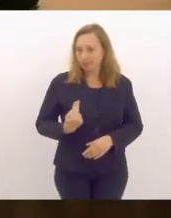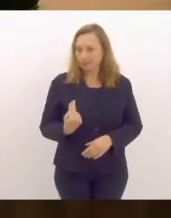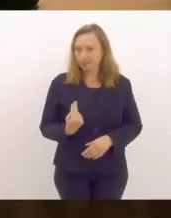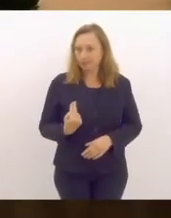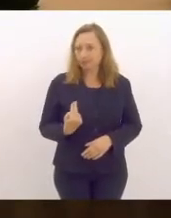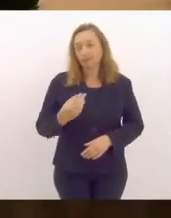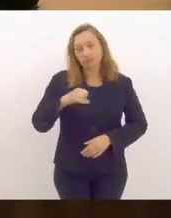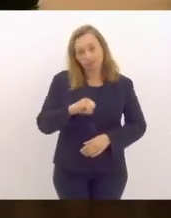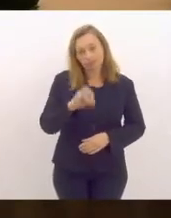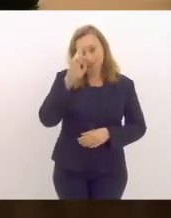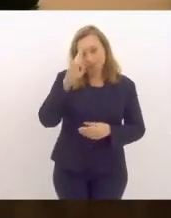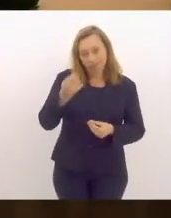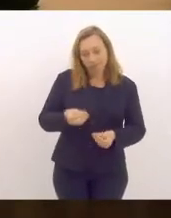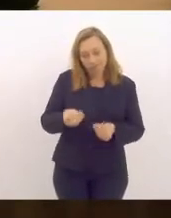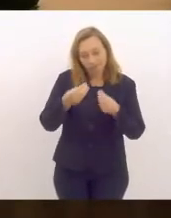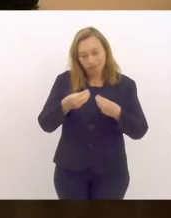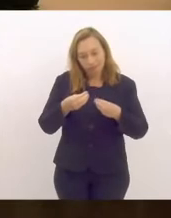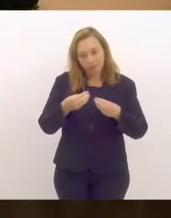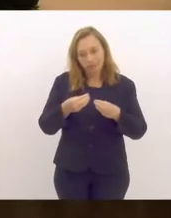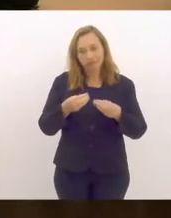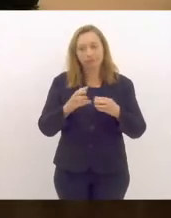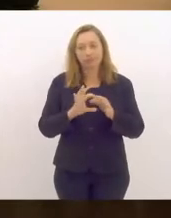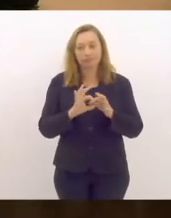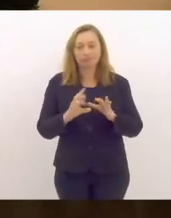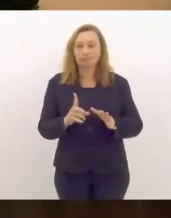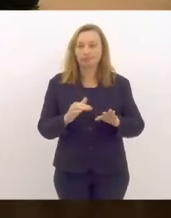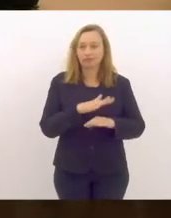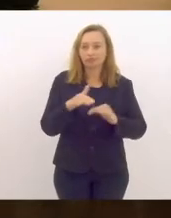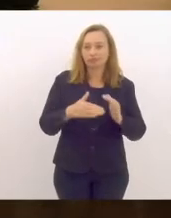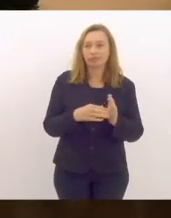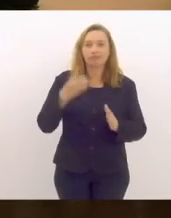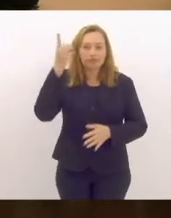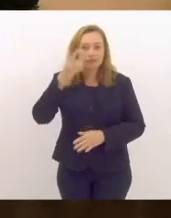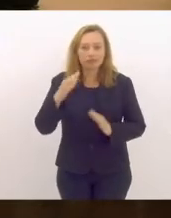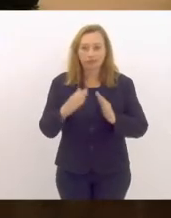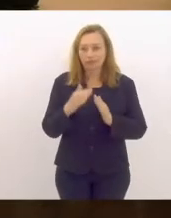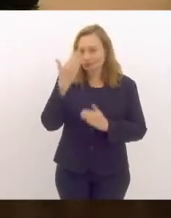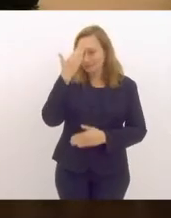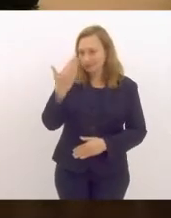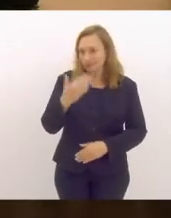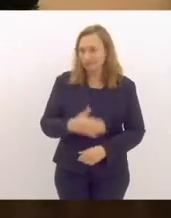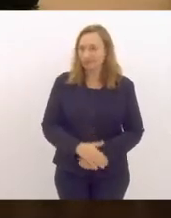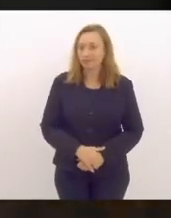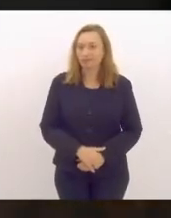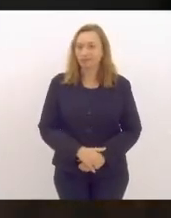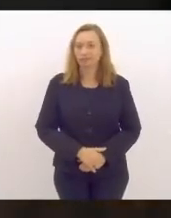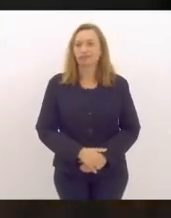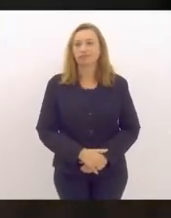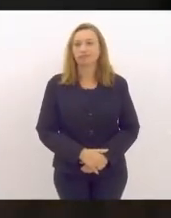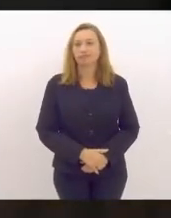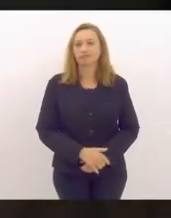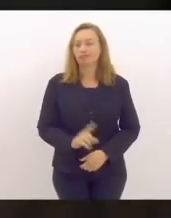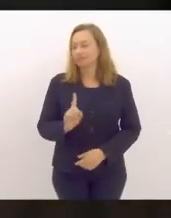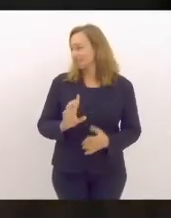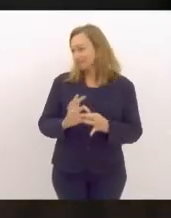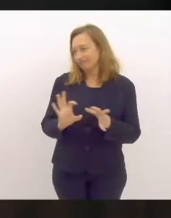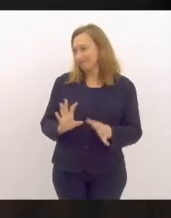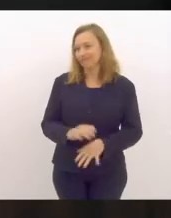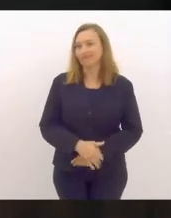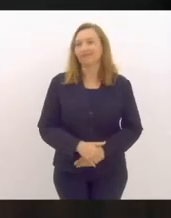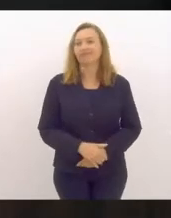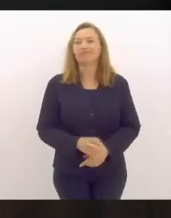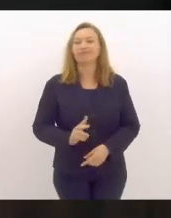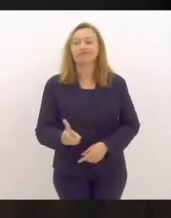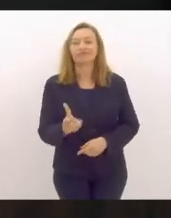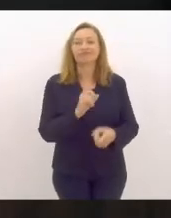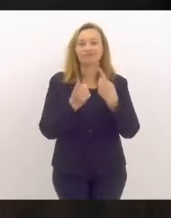caso o senhor abrir a coautoria para os demais deputados e deputadas dessa casa. Muito obrigada. Não irei. Continue em